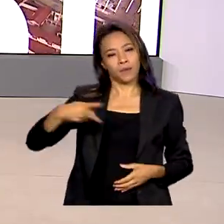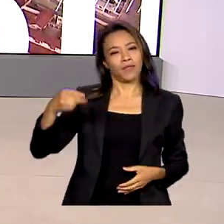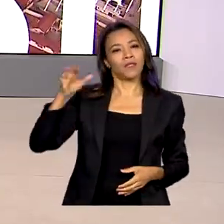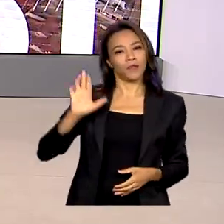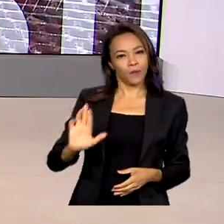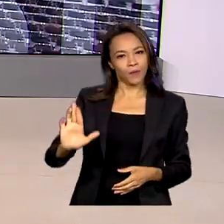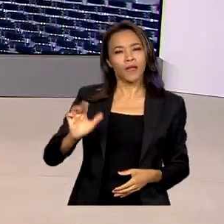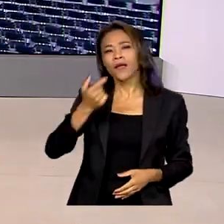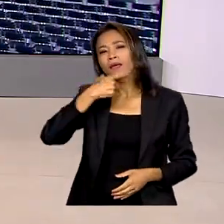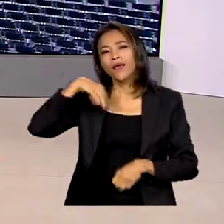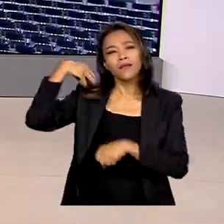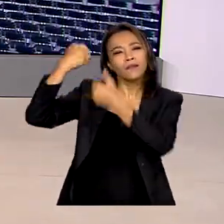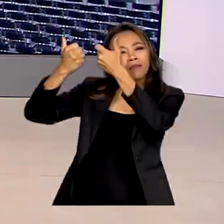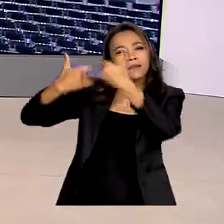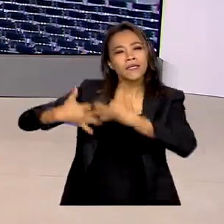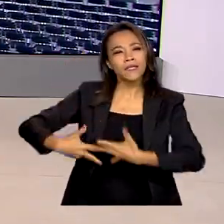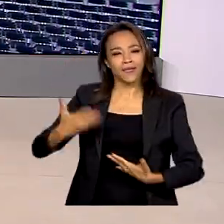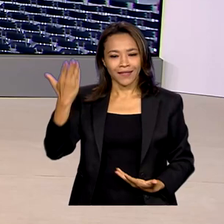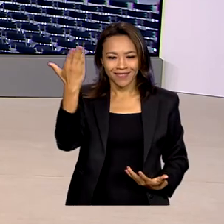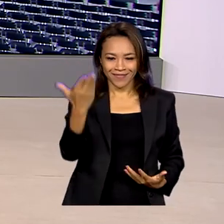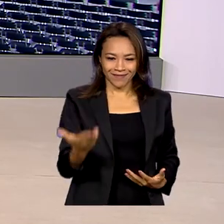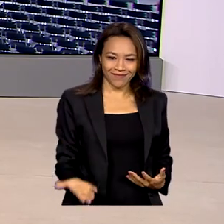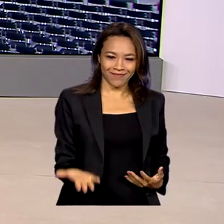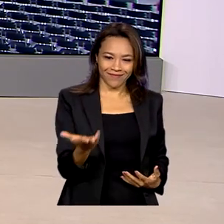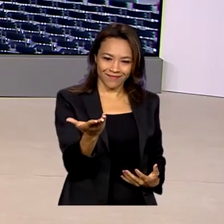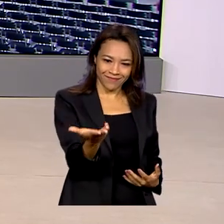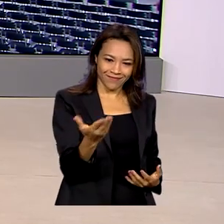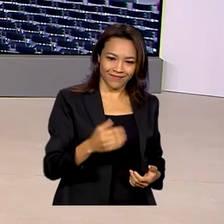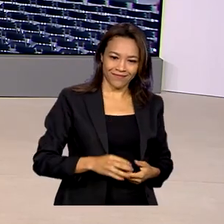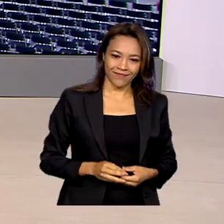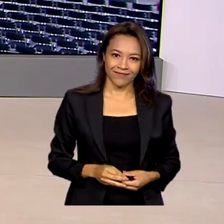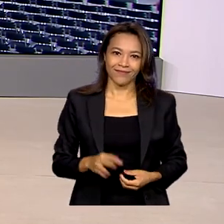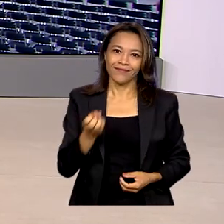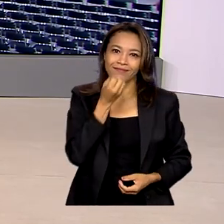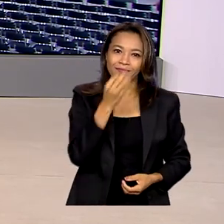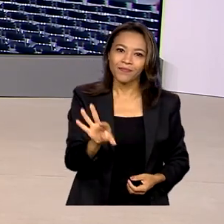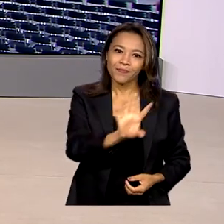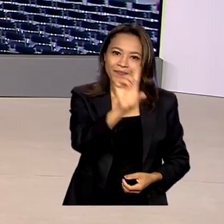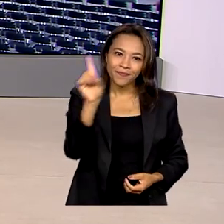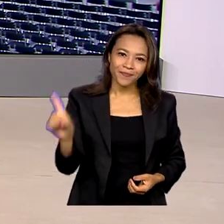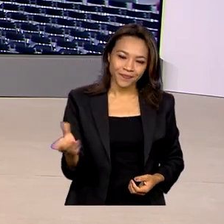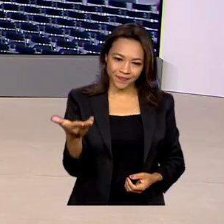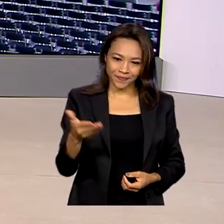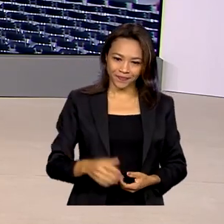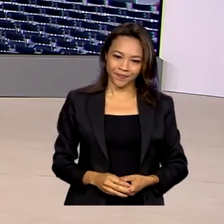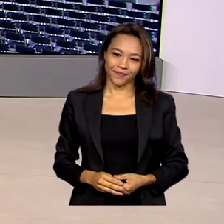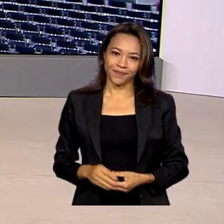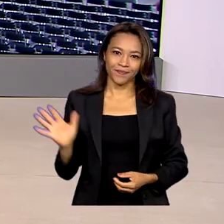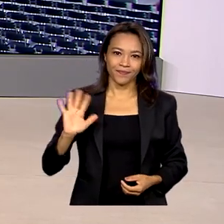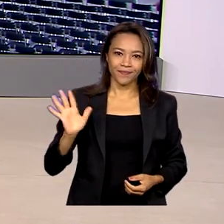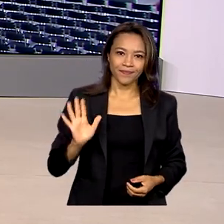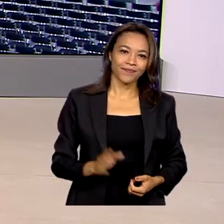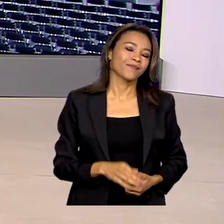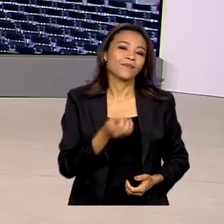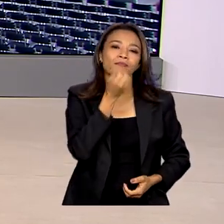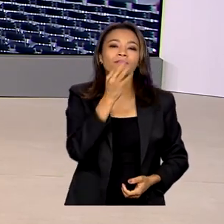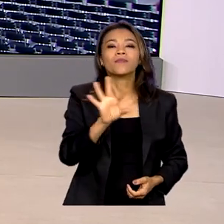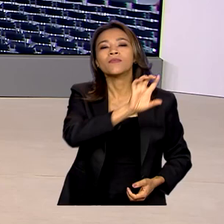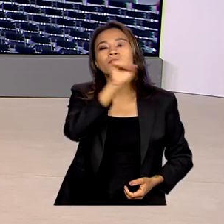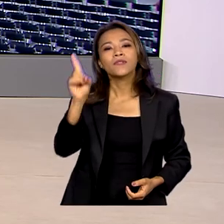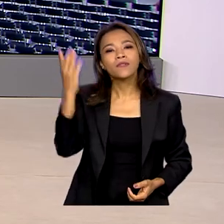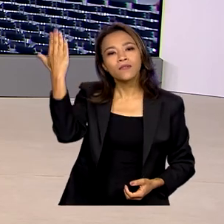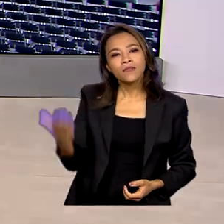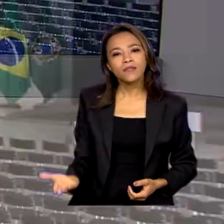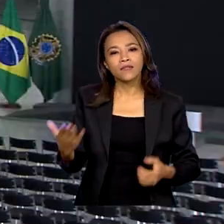mais informações pra gente é o repórter Glauco de Queiroz. Bom dia, Glauco! Olá, Natália! Bom dia pra você,